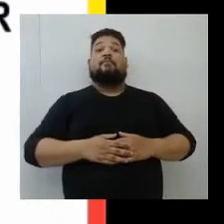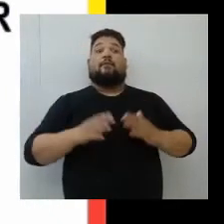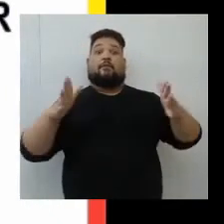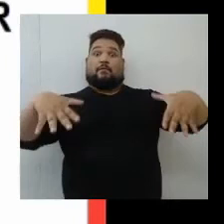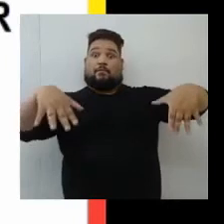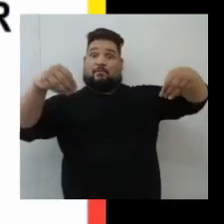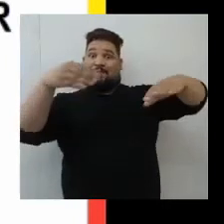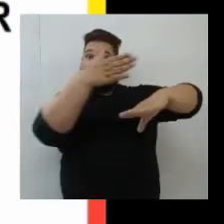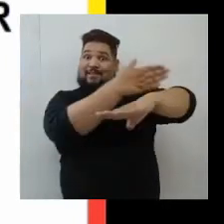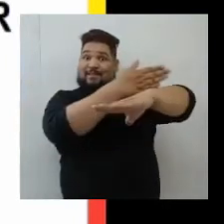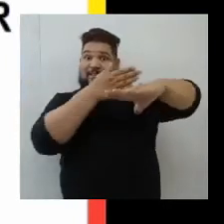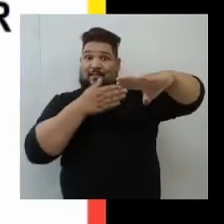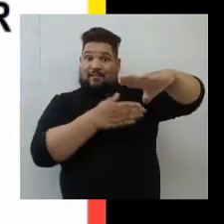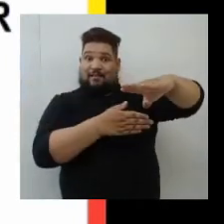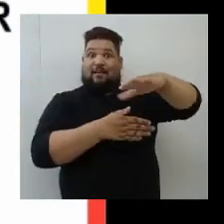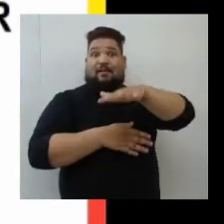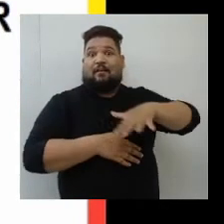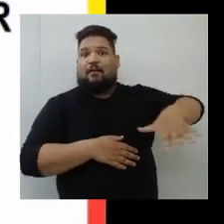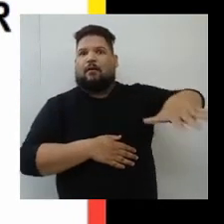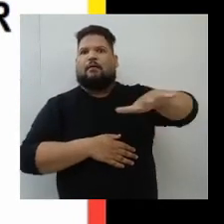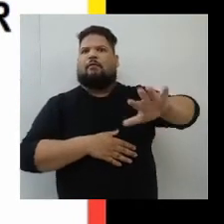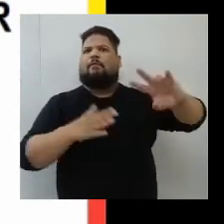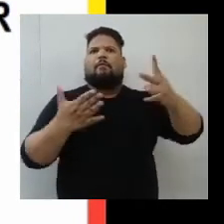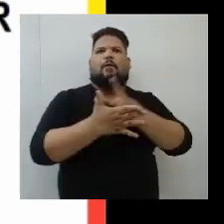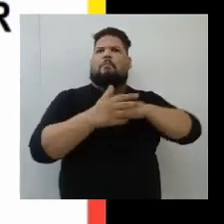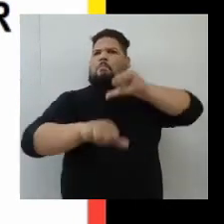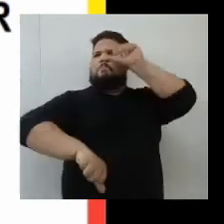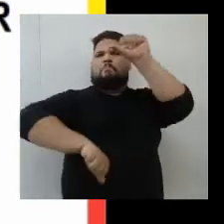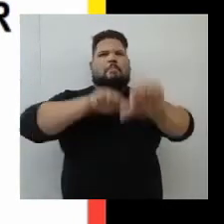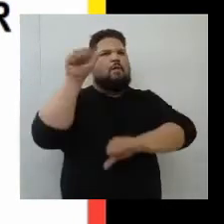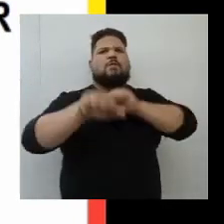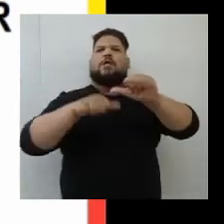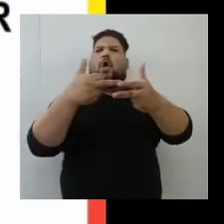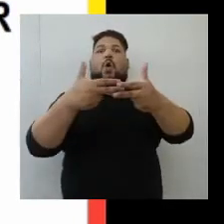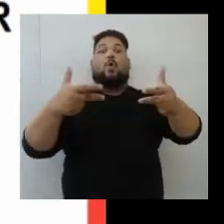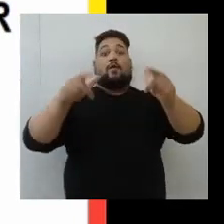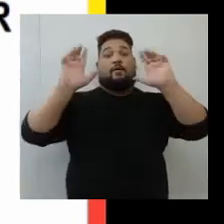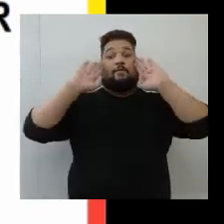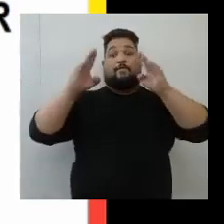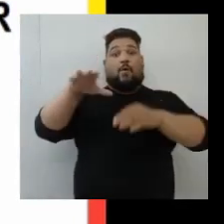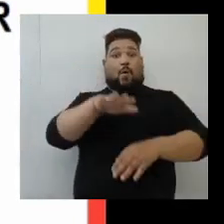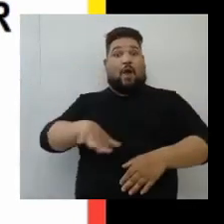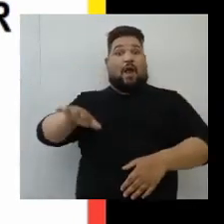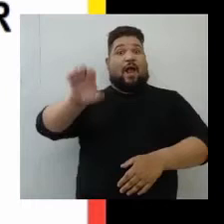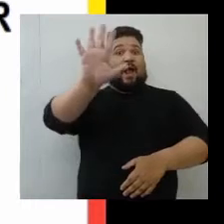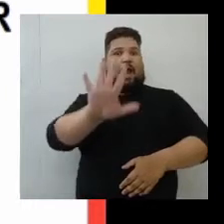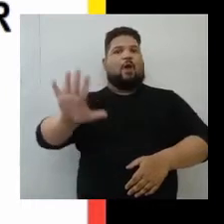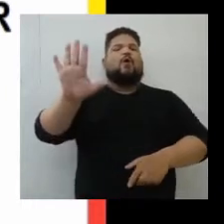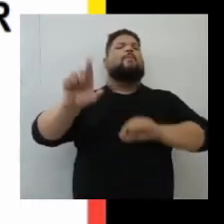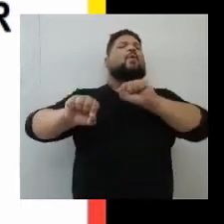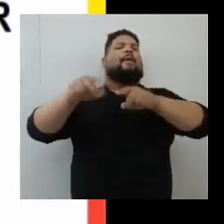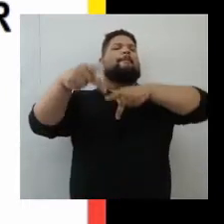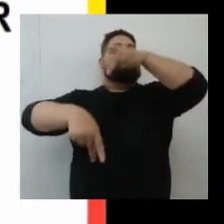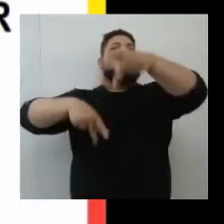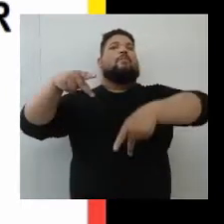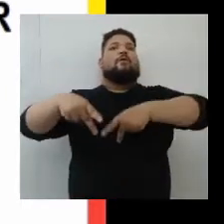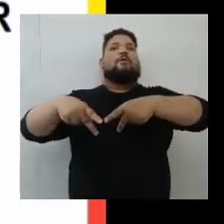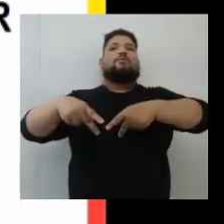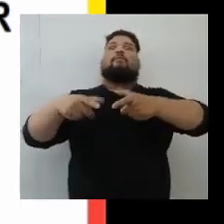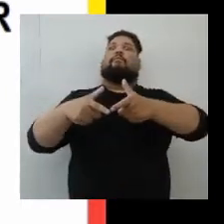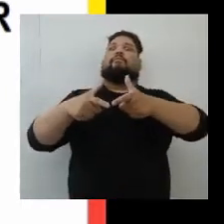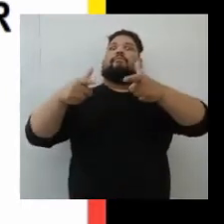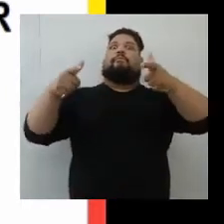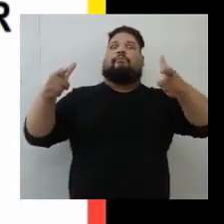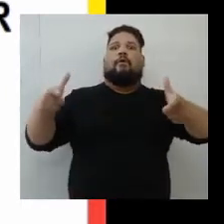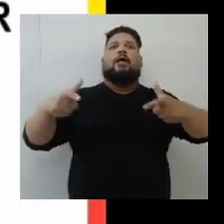Média, houve inúmeras mudanças para o continente europeu. A população cresceu, as